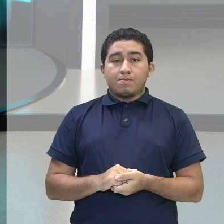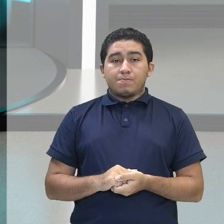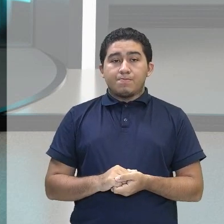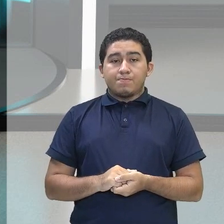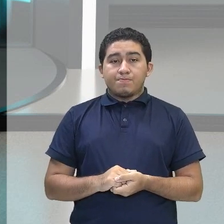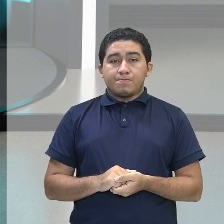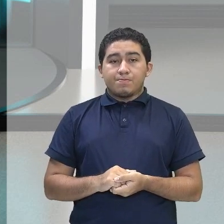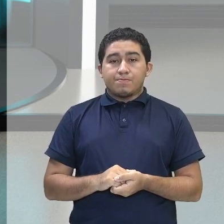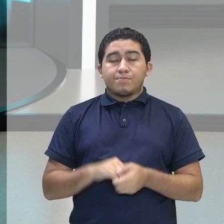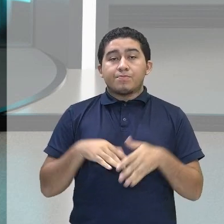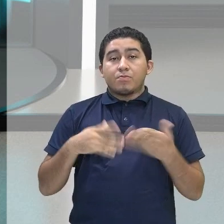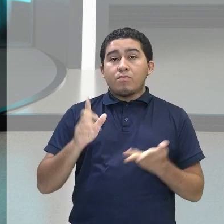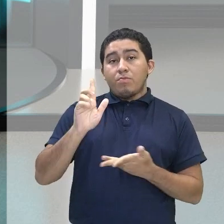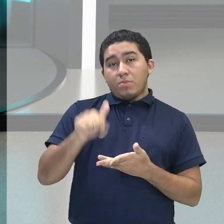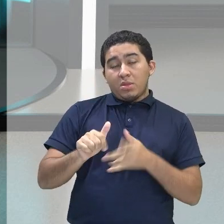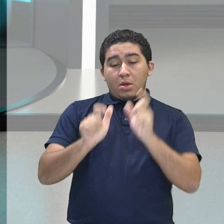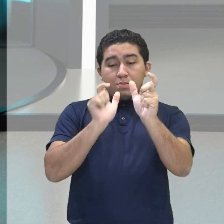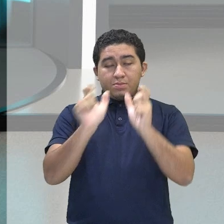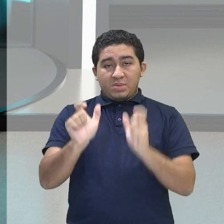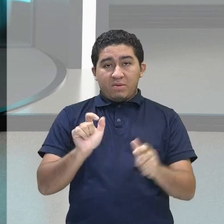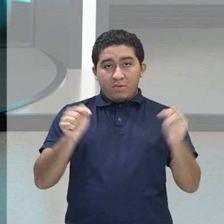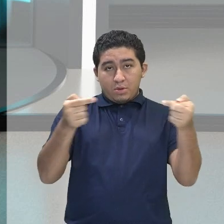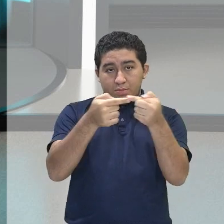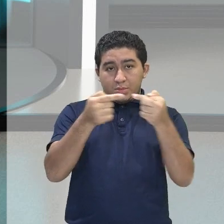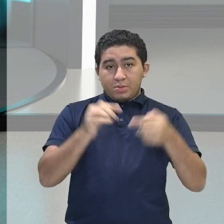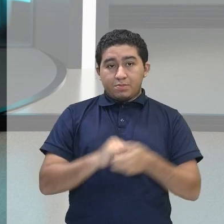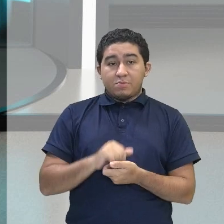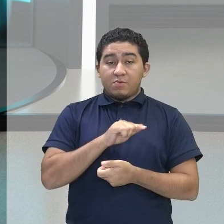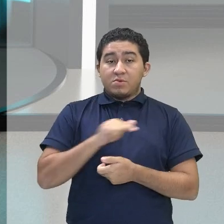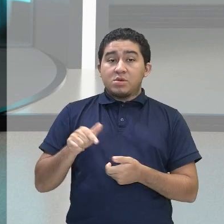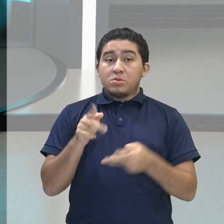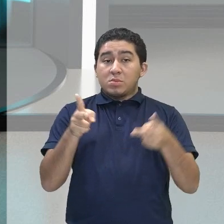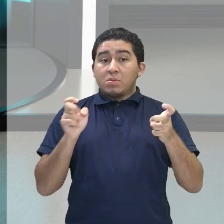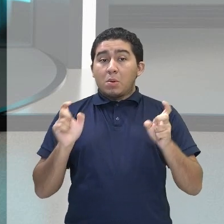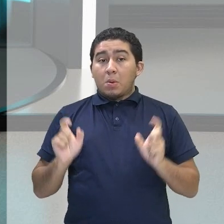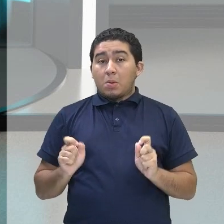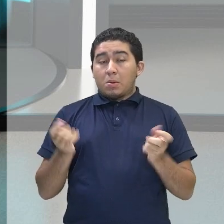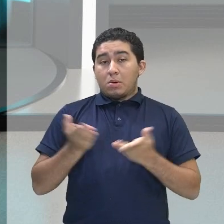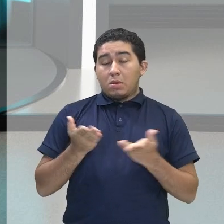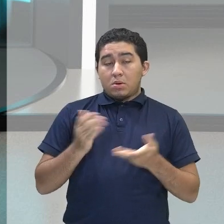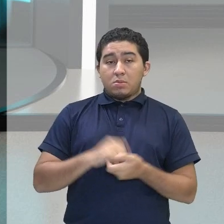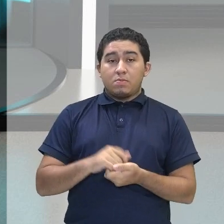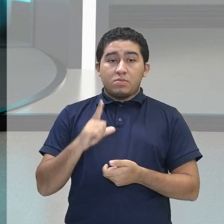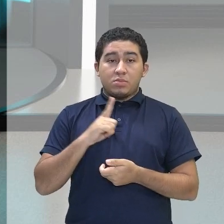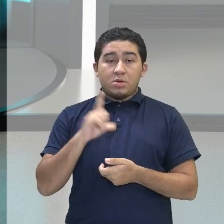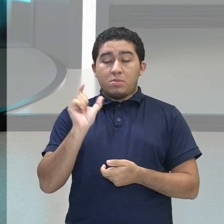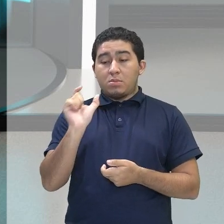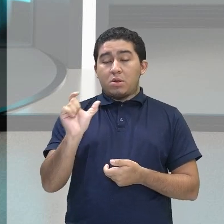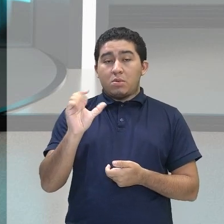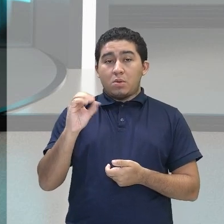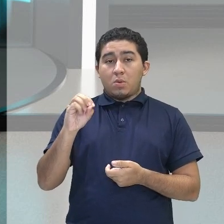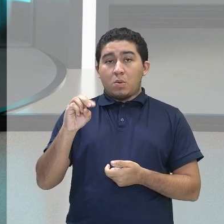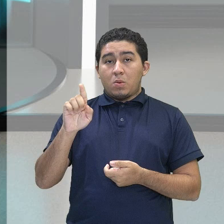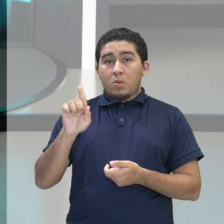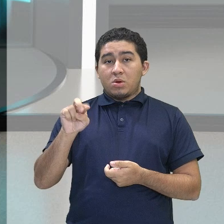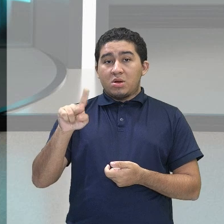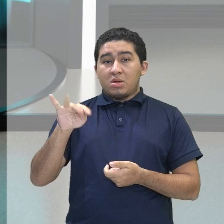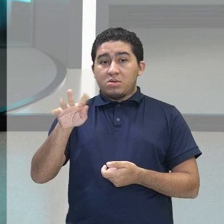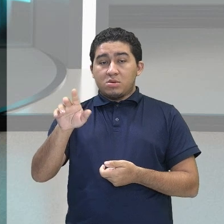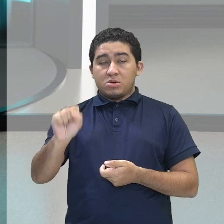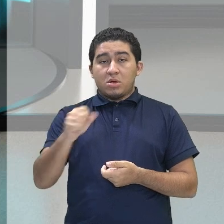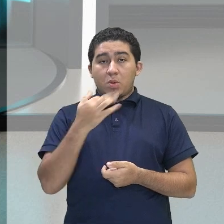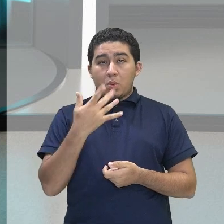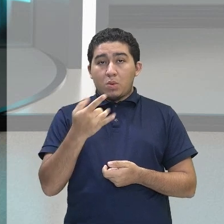são esses detalhes e palavras? Vocês vão observar agora as palavras cognatas, que estão marcadas em vermelho,